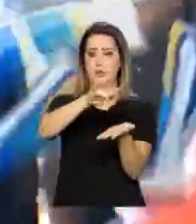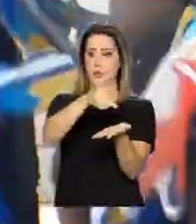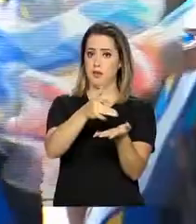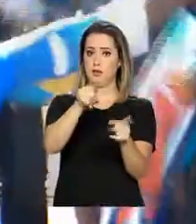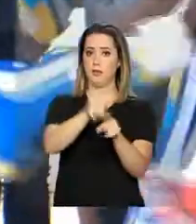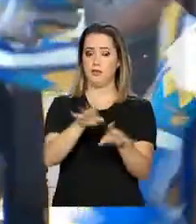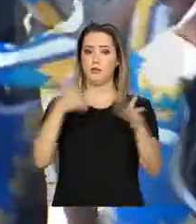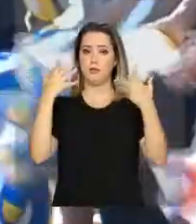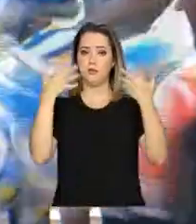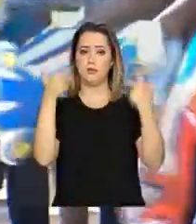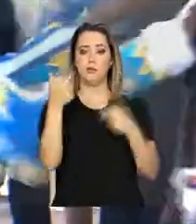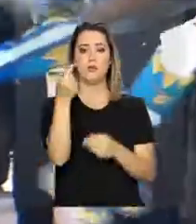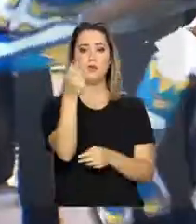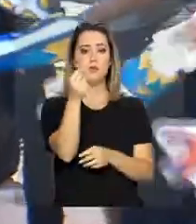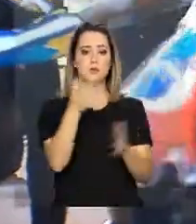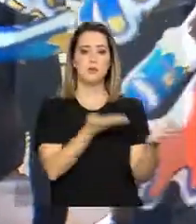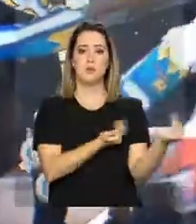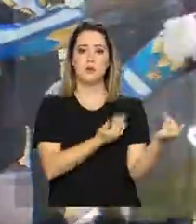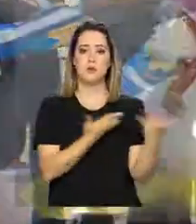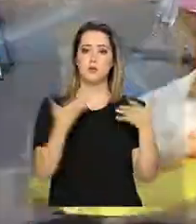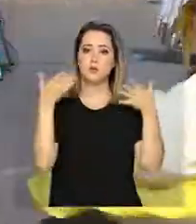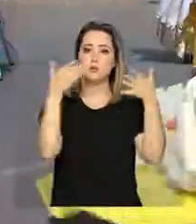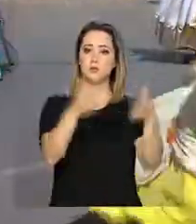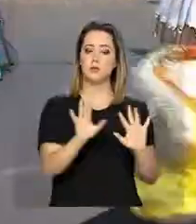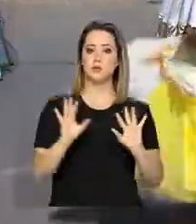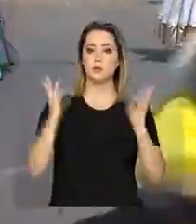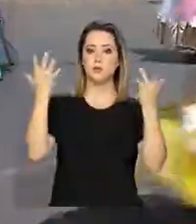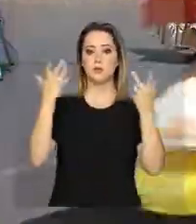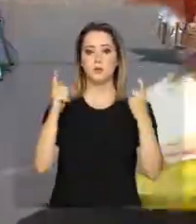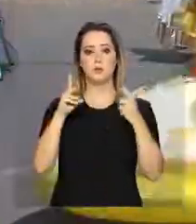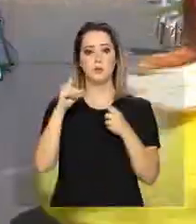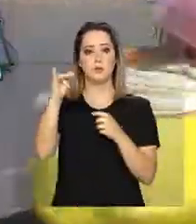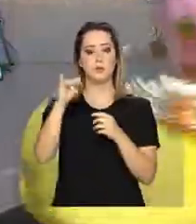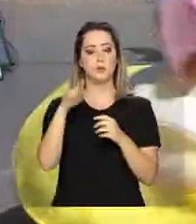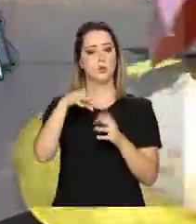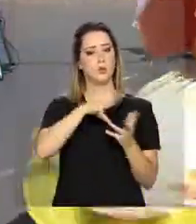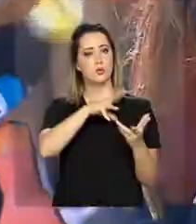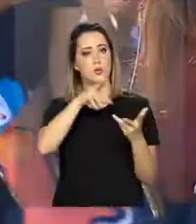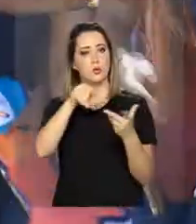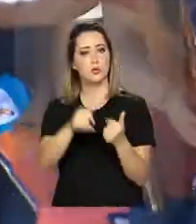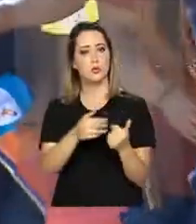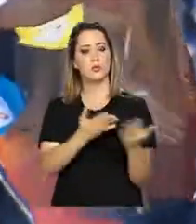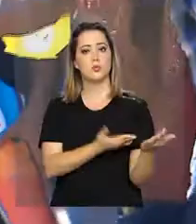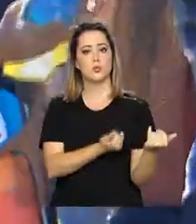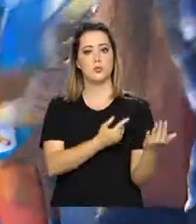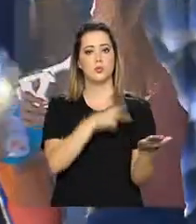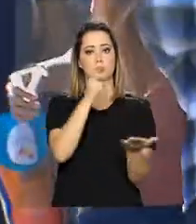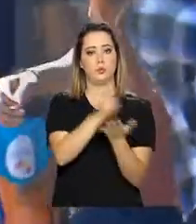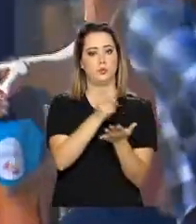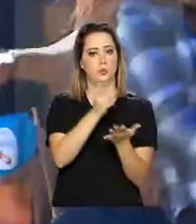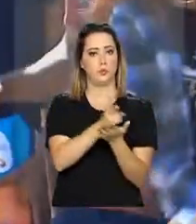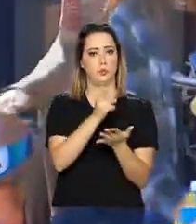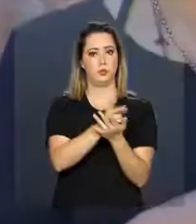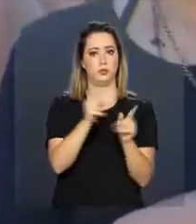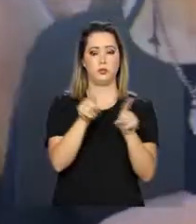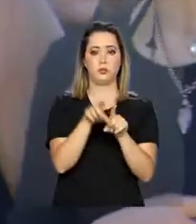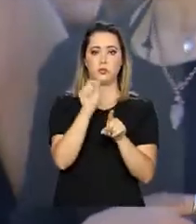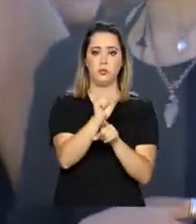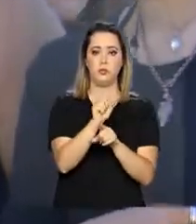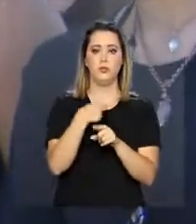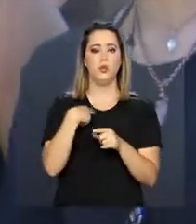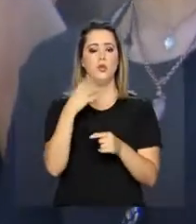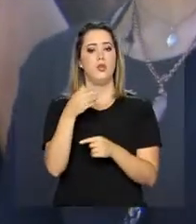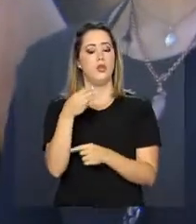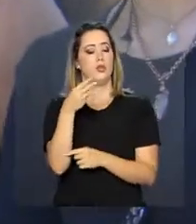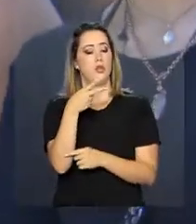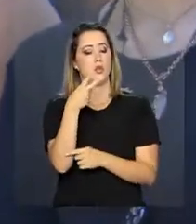de 100 jovens participaram das comemorações do Dia Internacional da Juventude. Mesmo em tom descontraído, eles têm